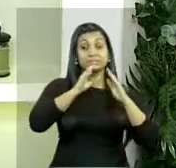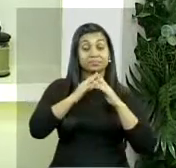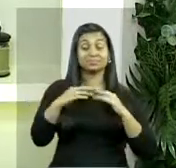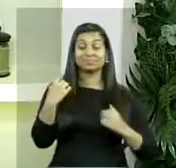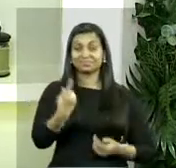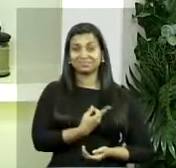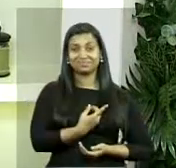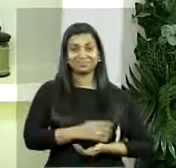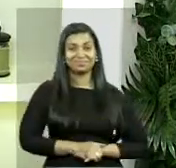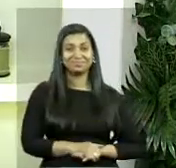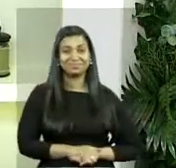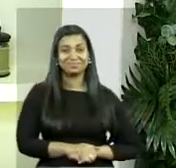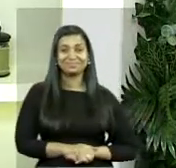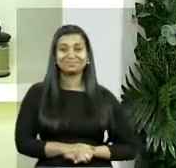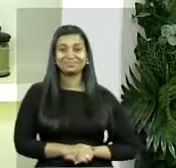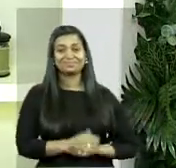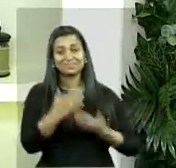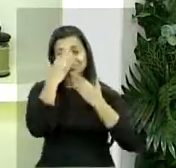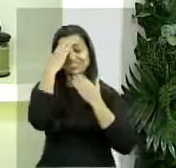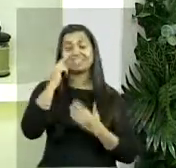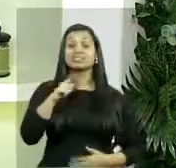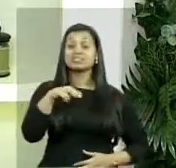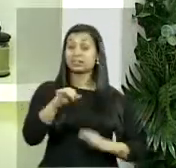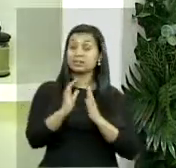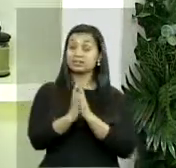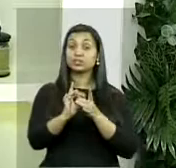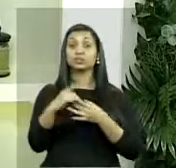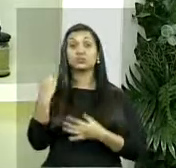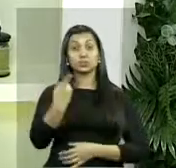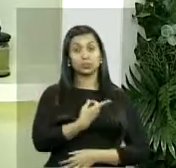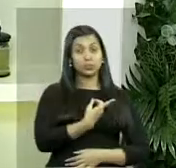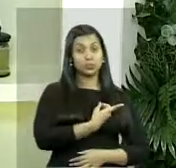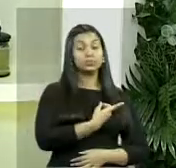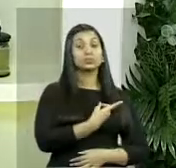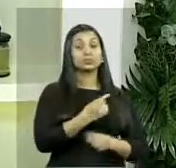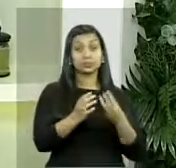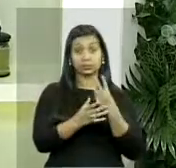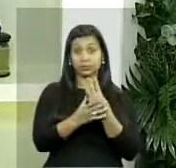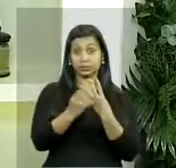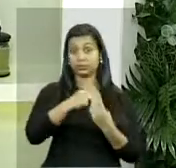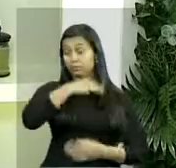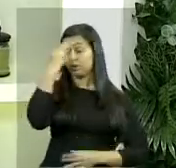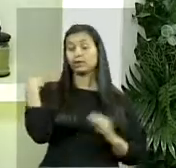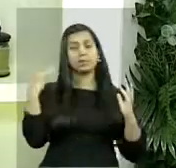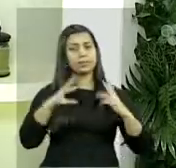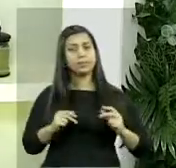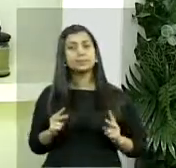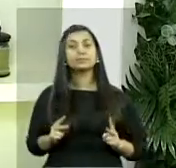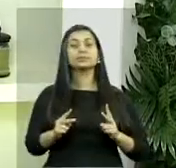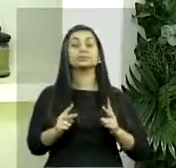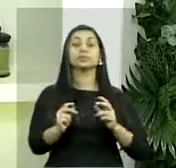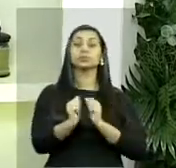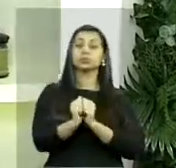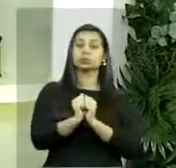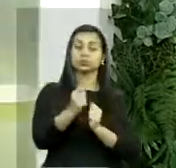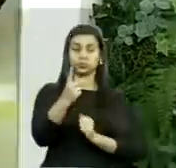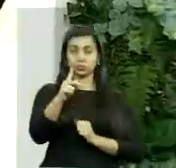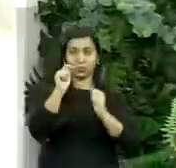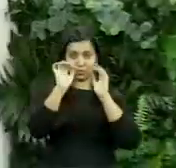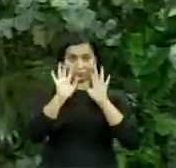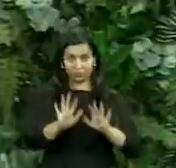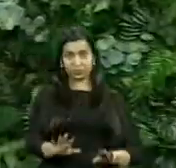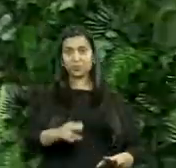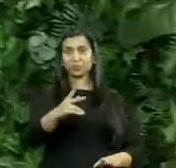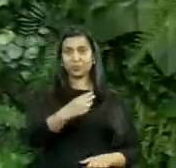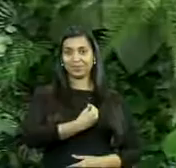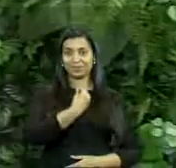rogai por nós. Obrigado, Gisele, por rezar com a gente e que a Santíssima Virgem Maria sempre seja sua companheira, te abençoando e